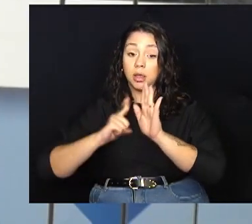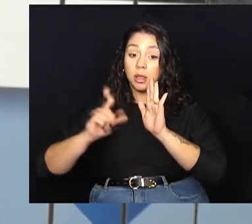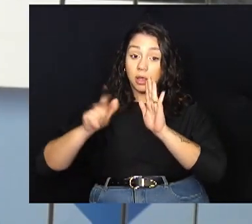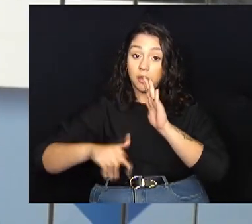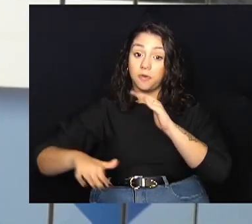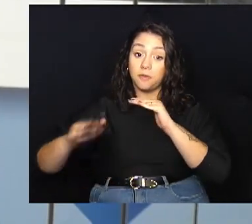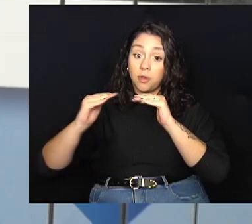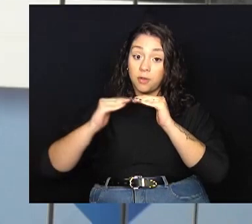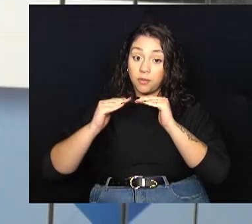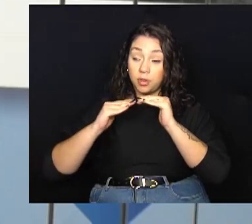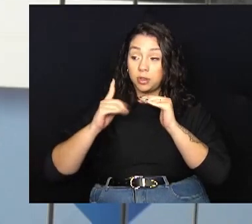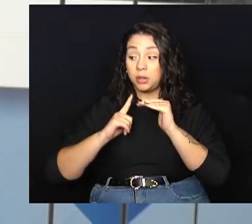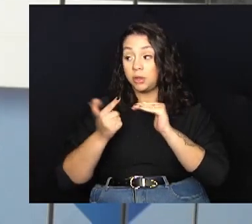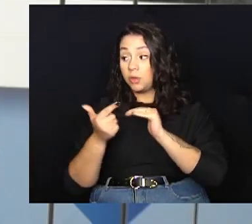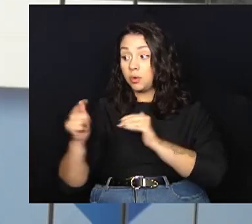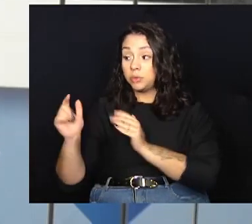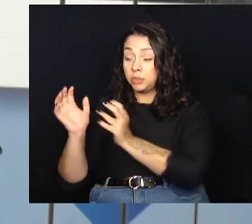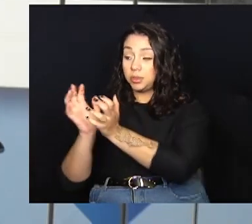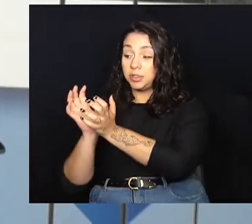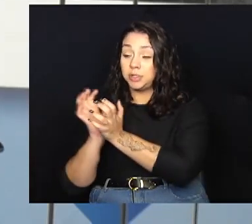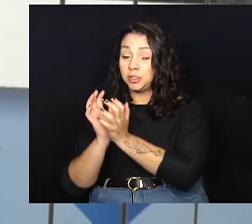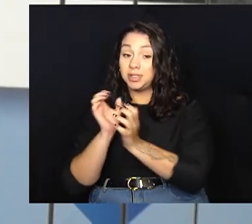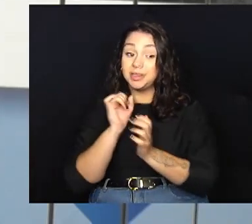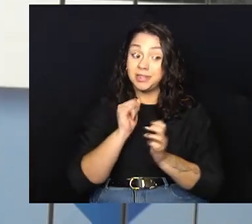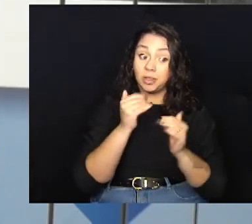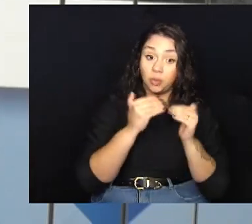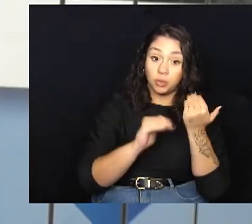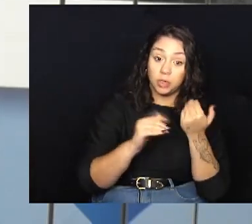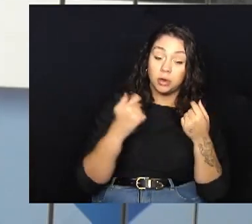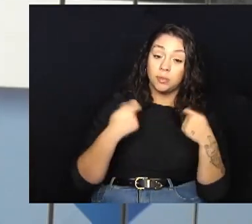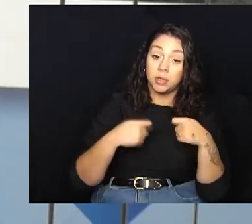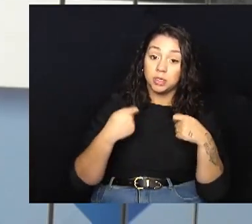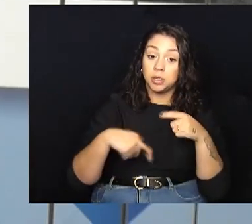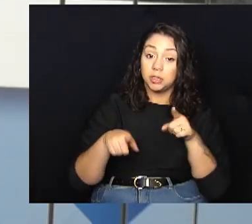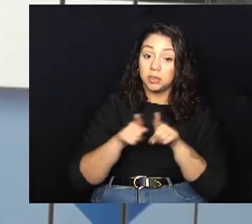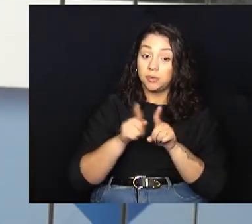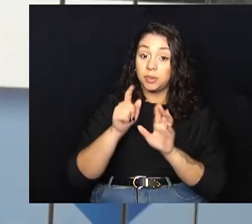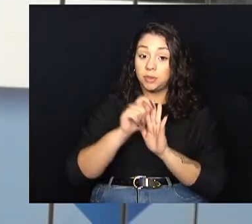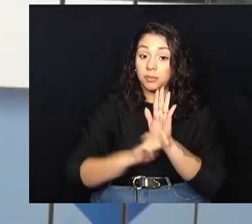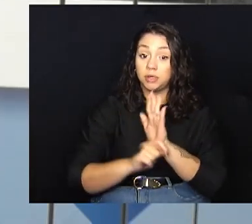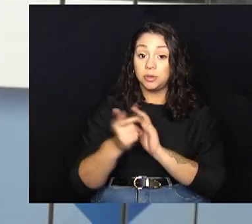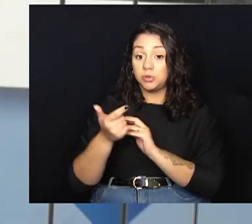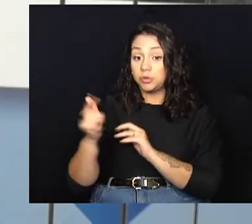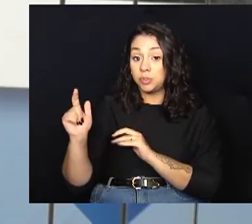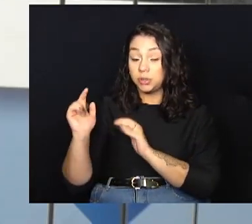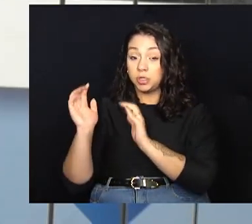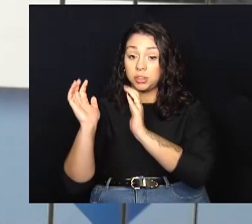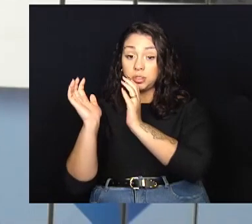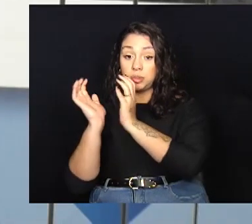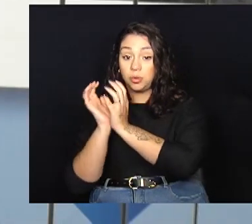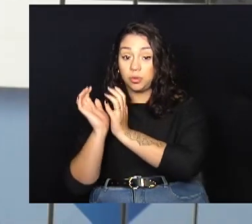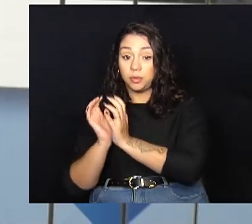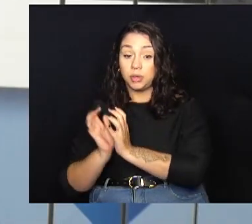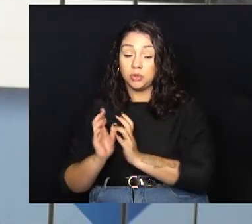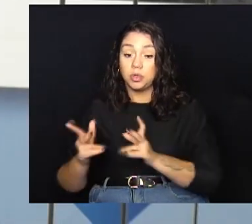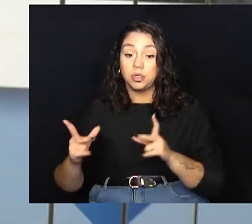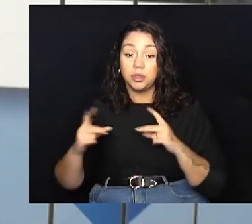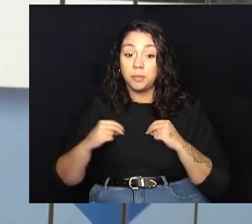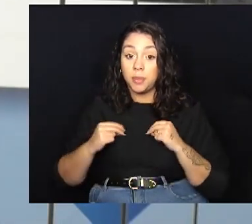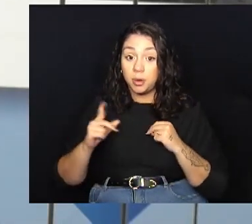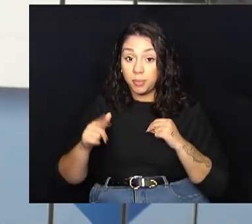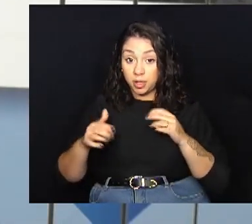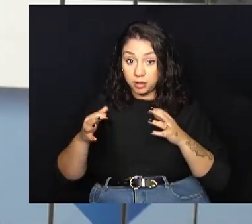passam pelas outras se for contrário ainda Precisa também do parecer das outras comissões de mérito para